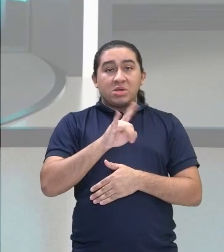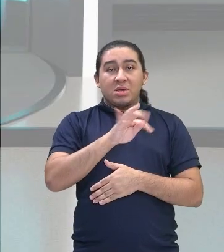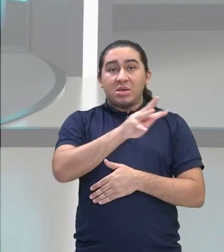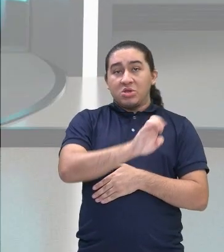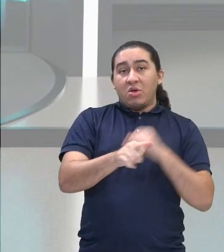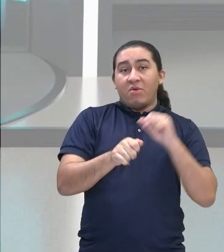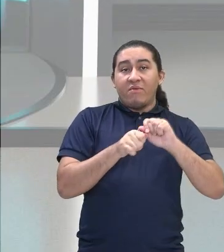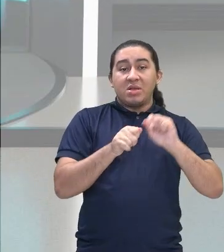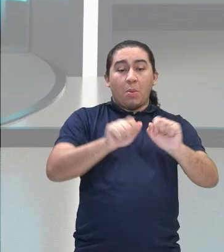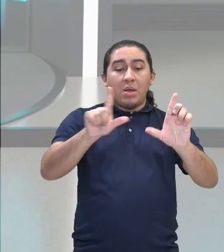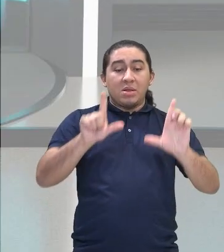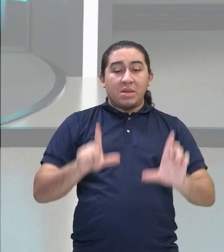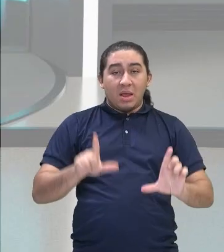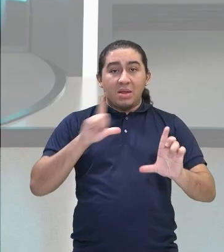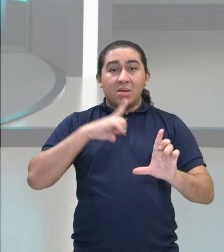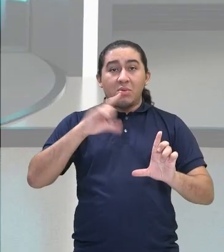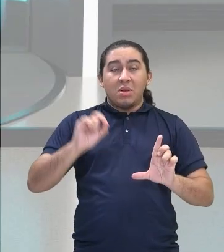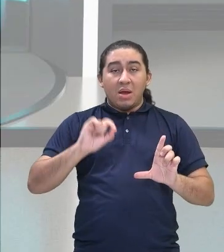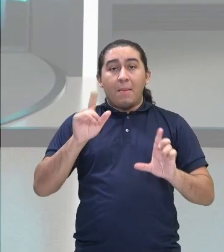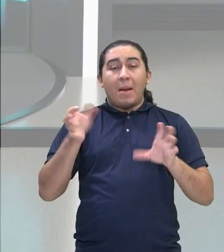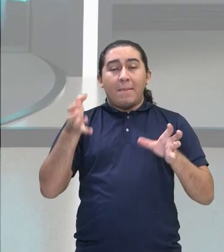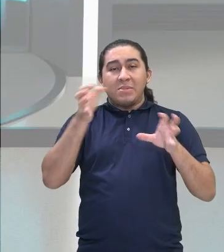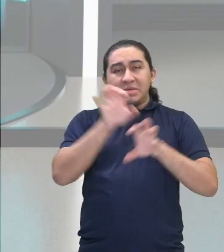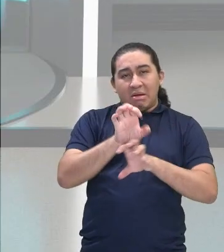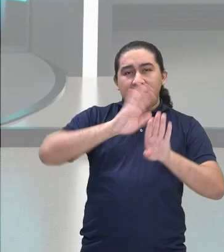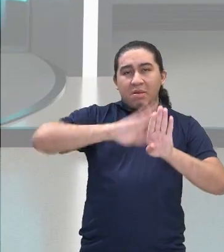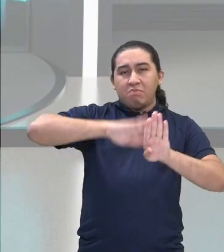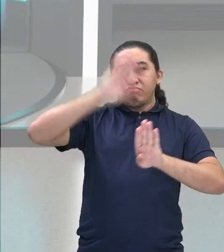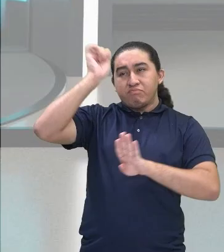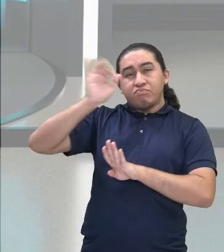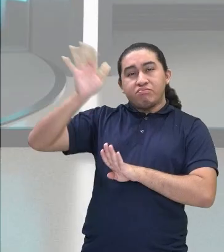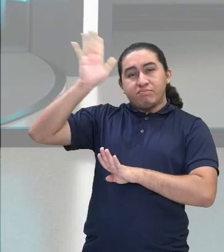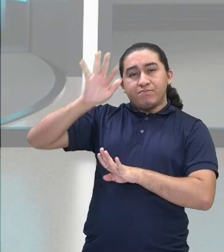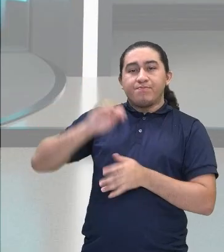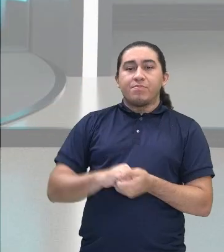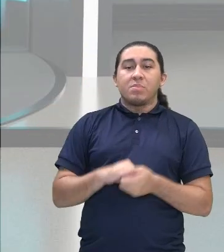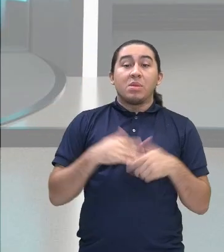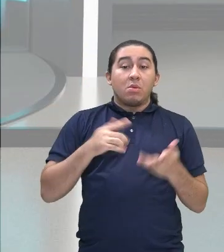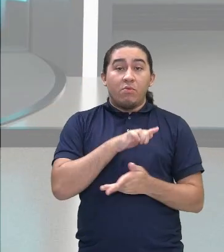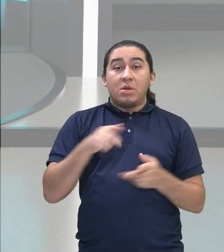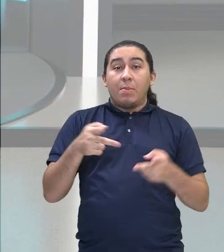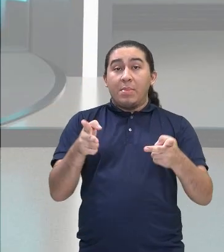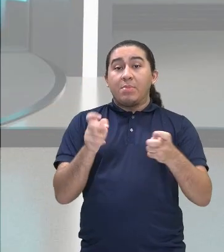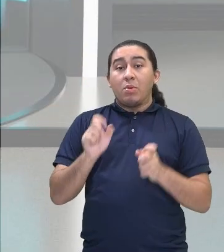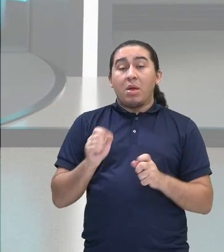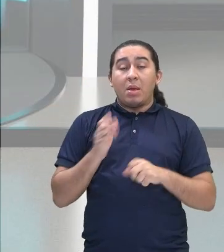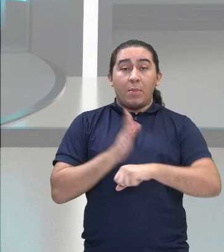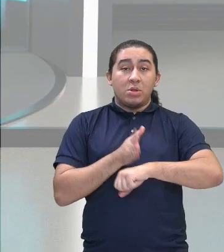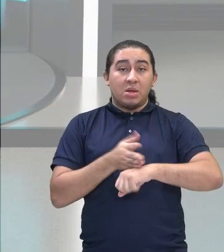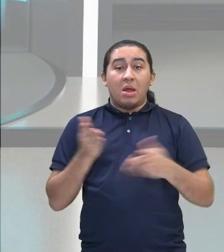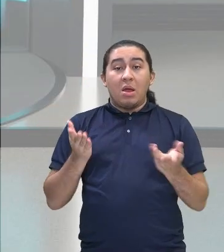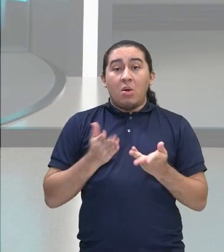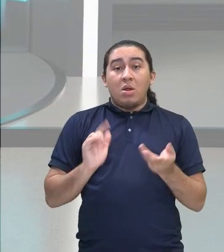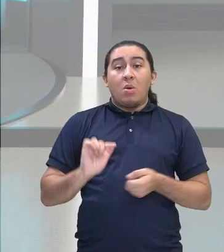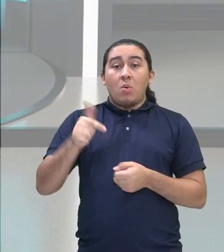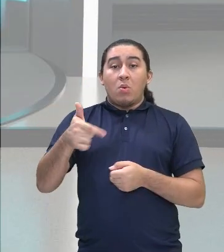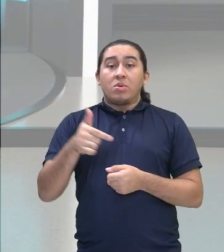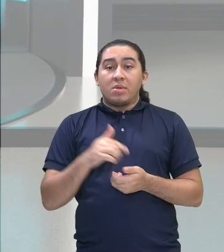tela abstrata. Então, vocês viram um pouco da arte moderna, agora vamos para a